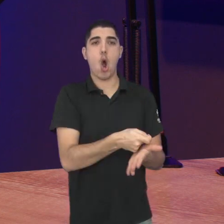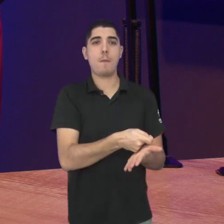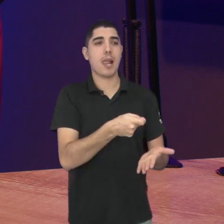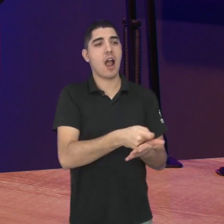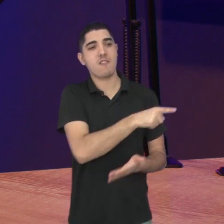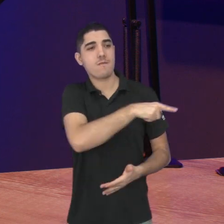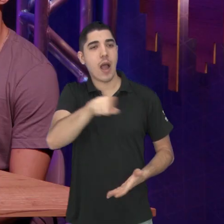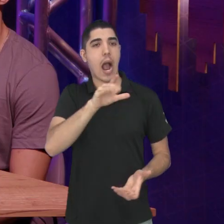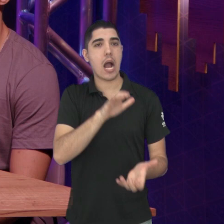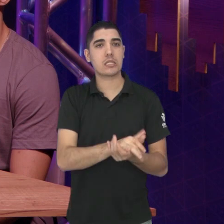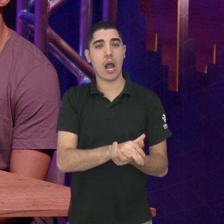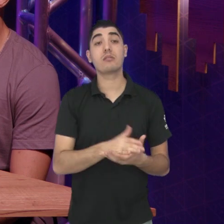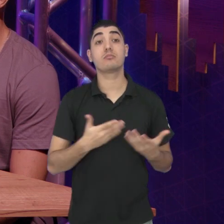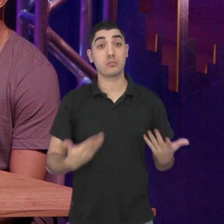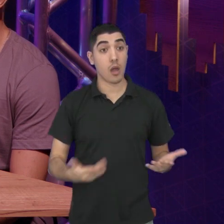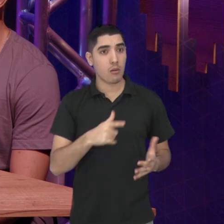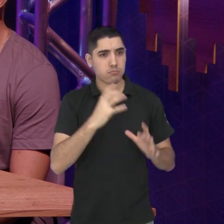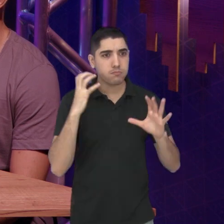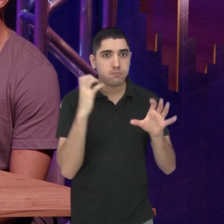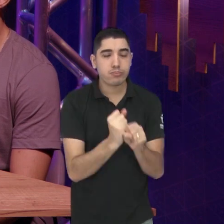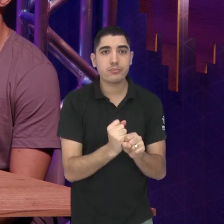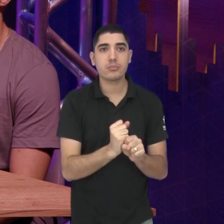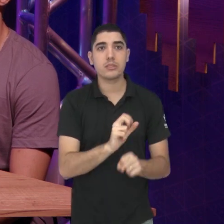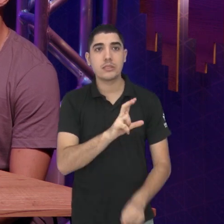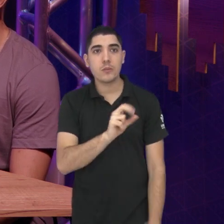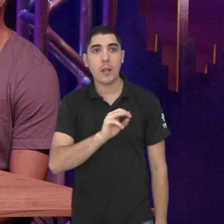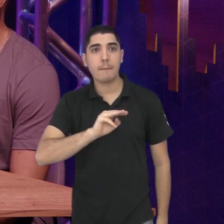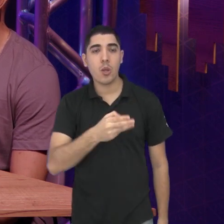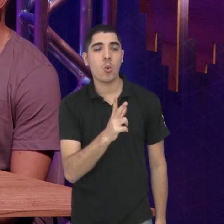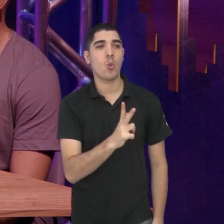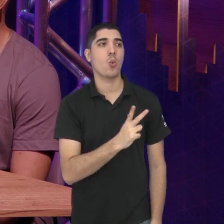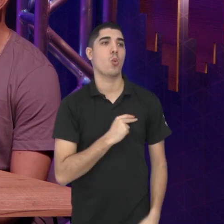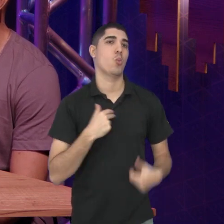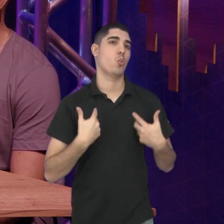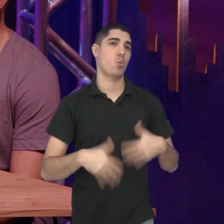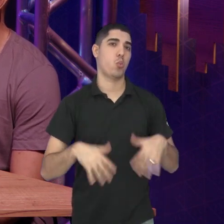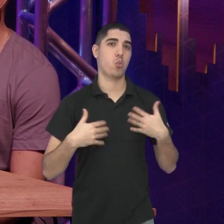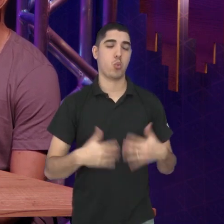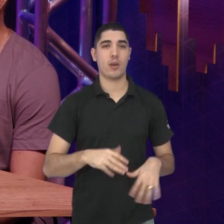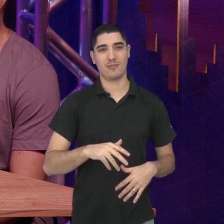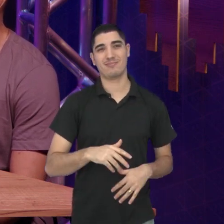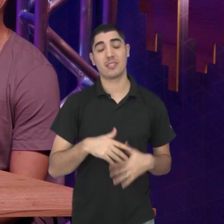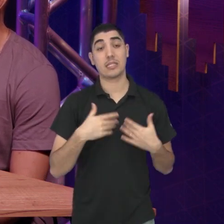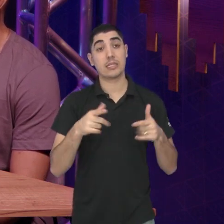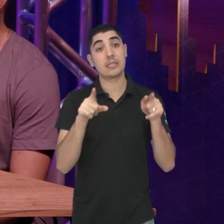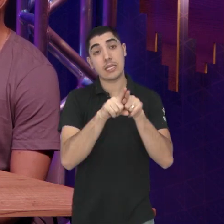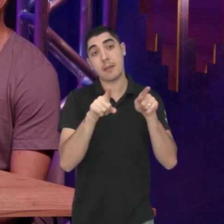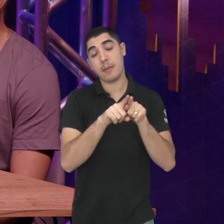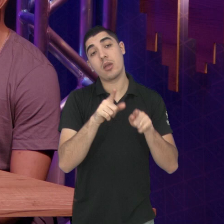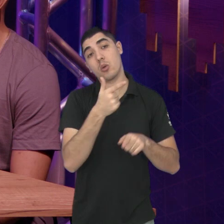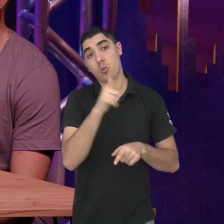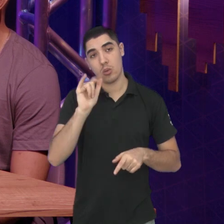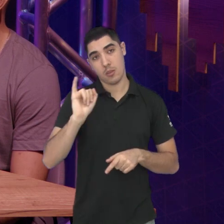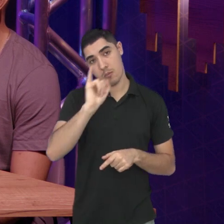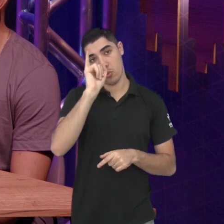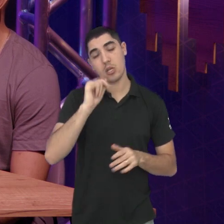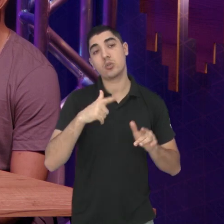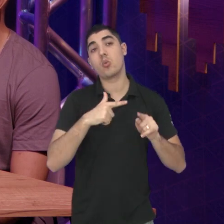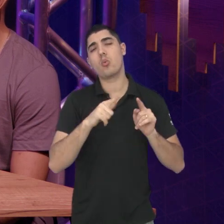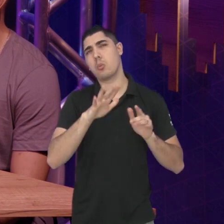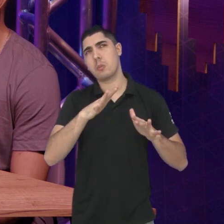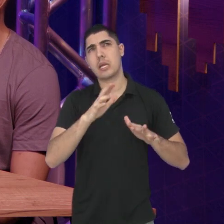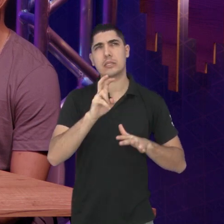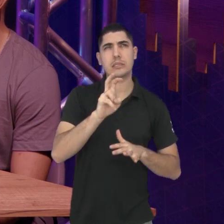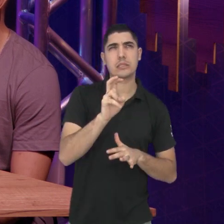casar e realmente é um número muito expressivo. E outra coisa que é bastante relevante também é que nos últimos 5, 6